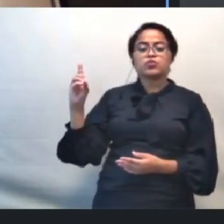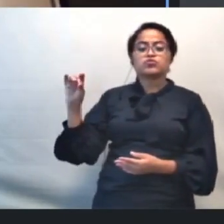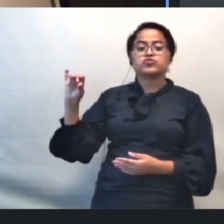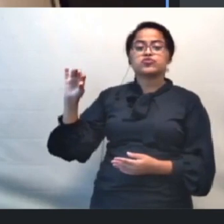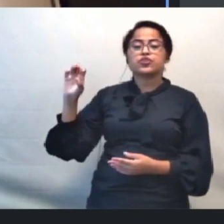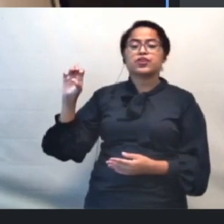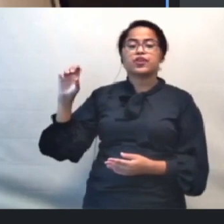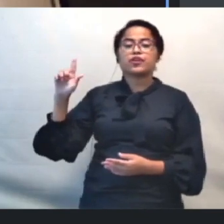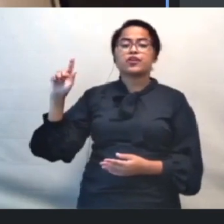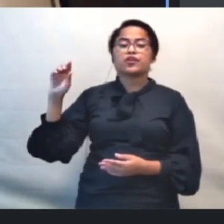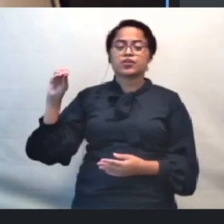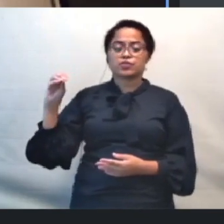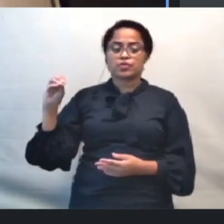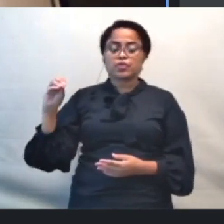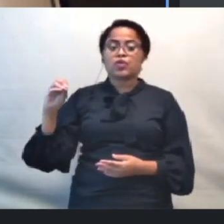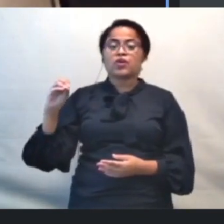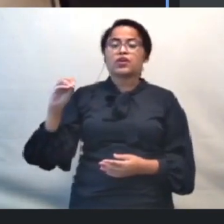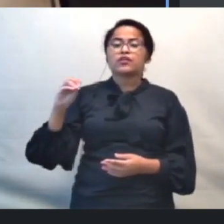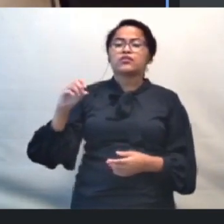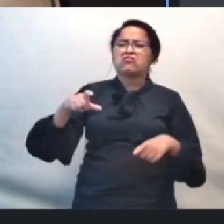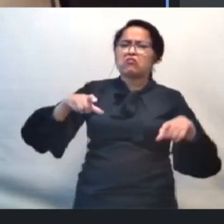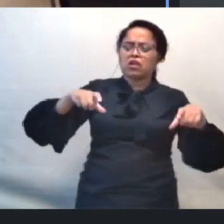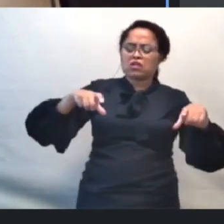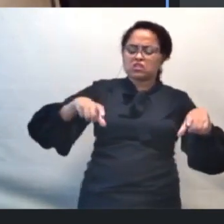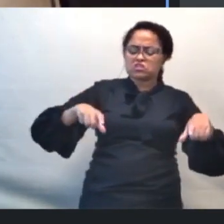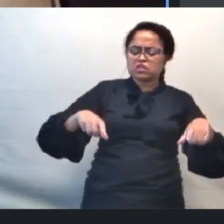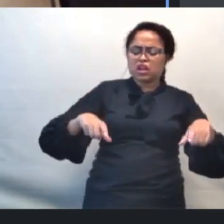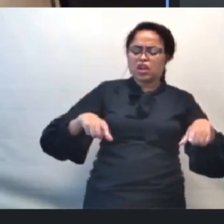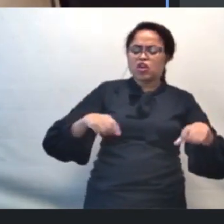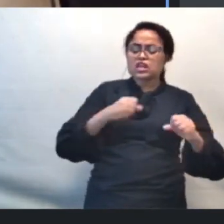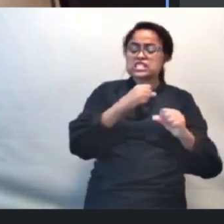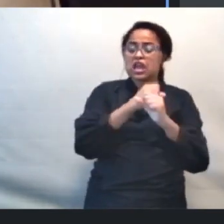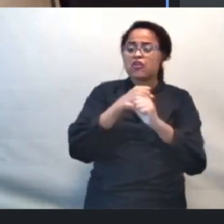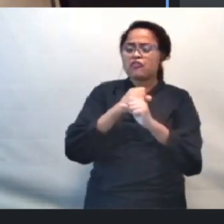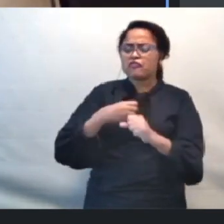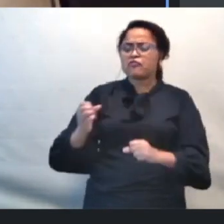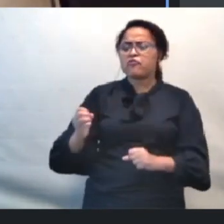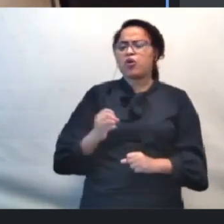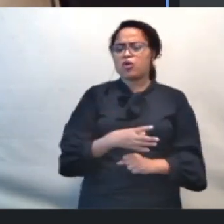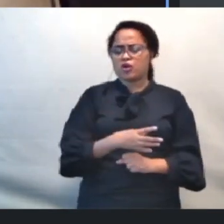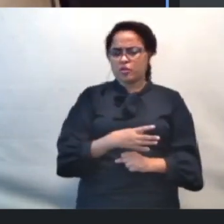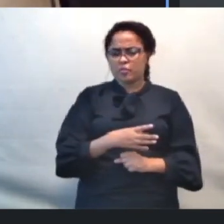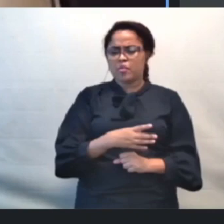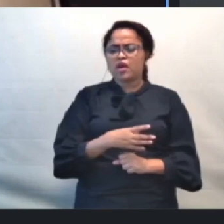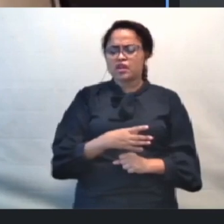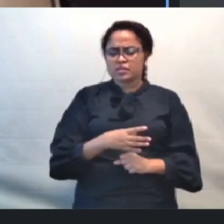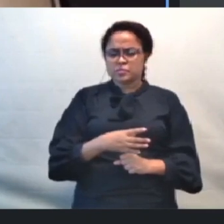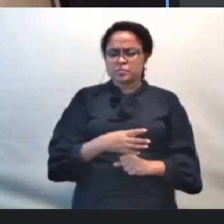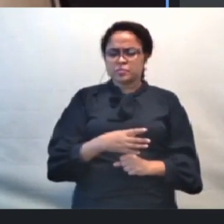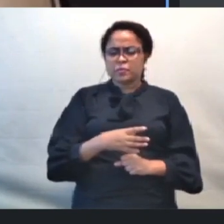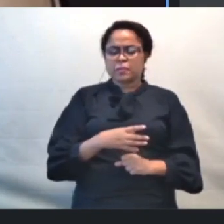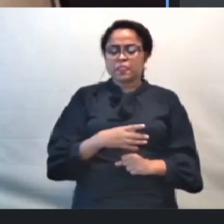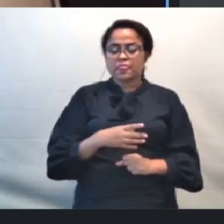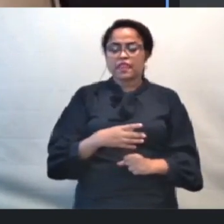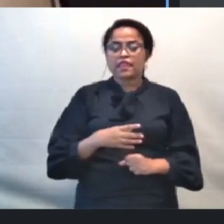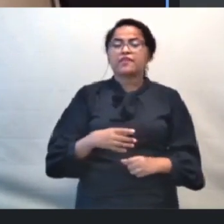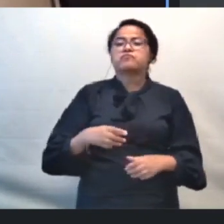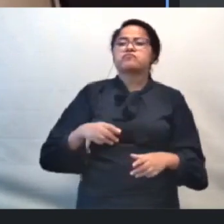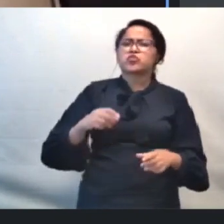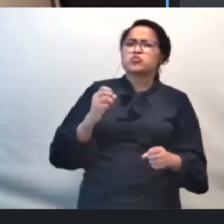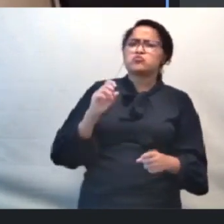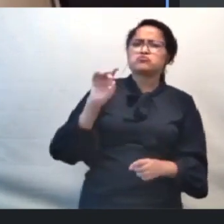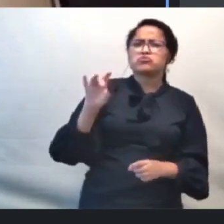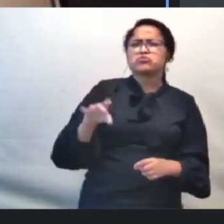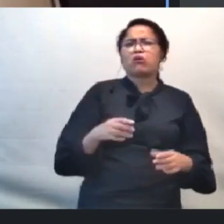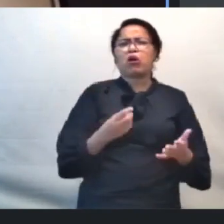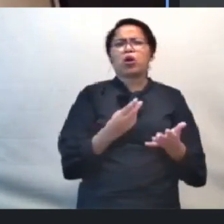as questões dos campos de futebol, as reformas, elas só acontecem quando esses imóveis são apropriados, são